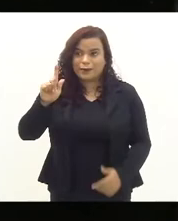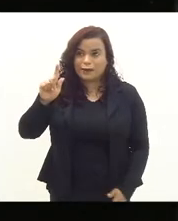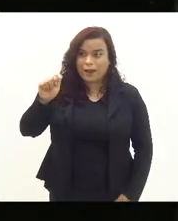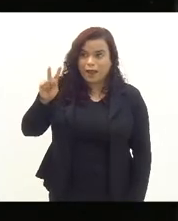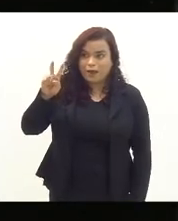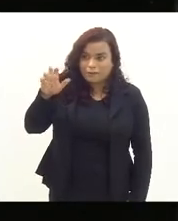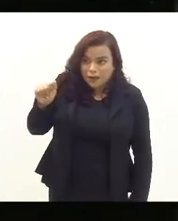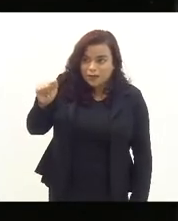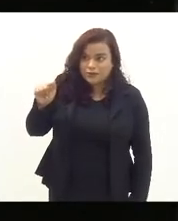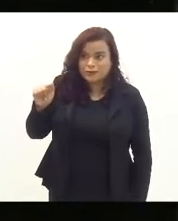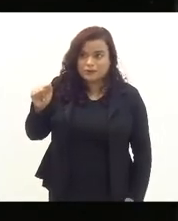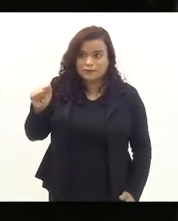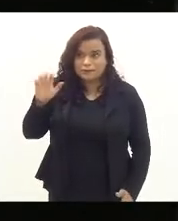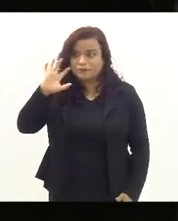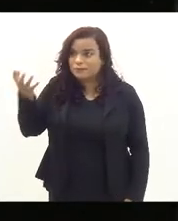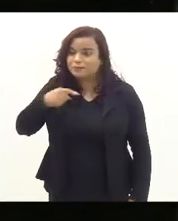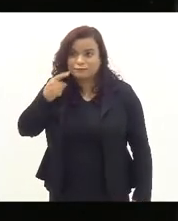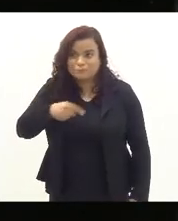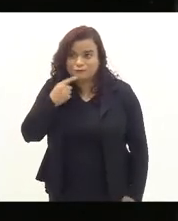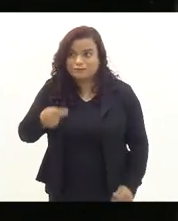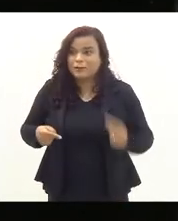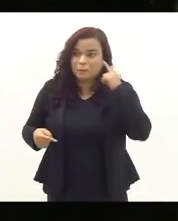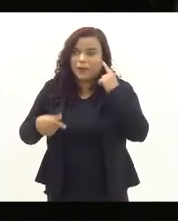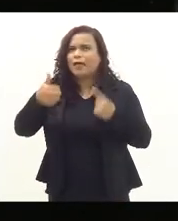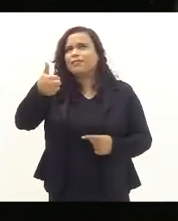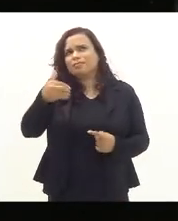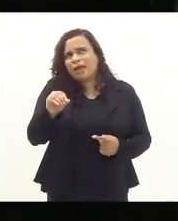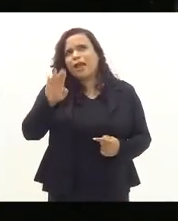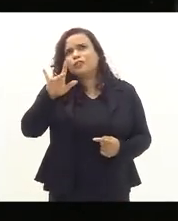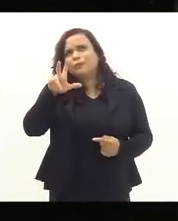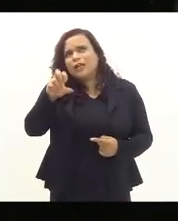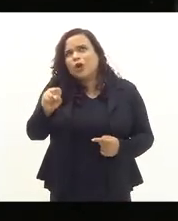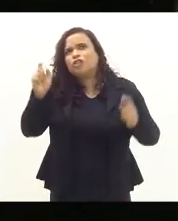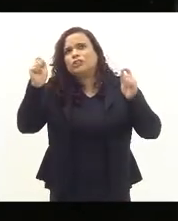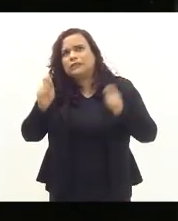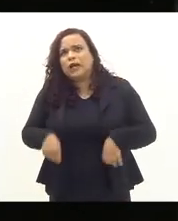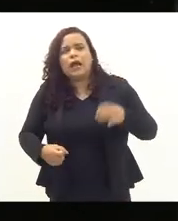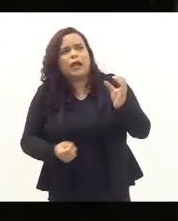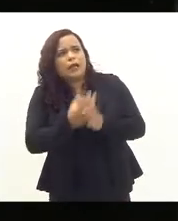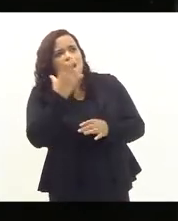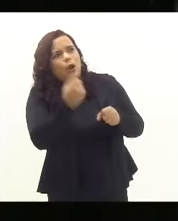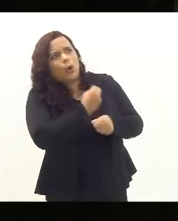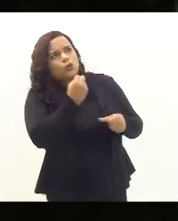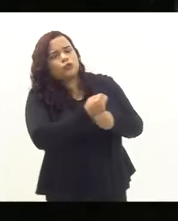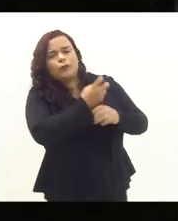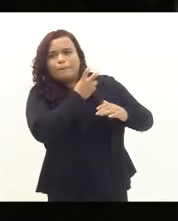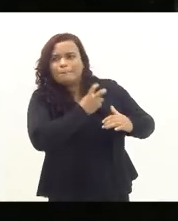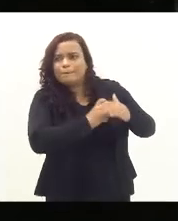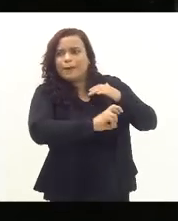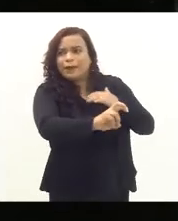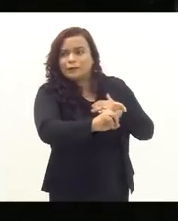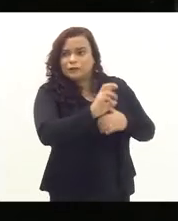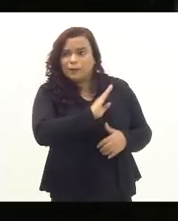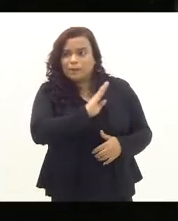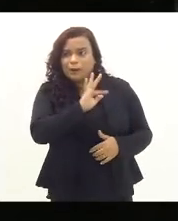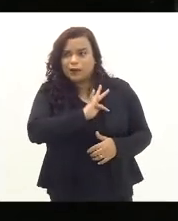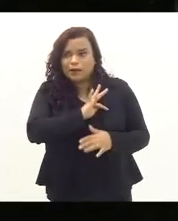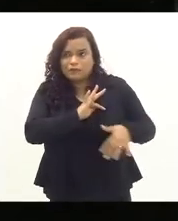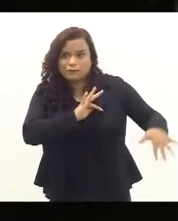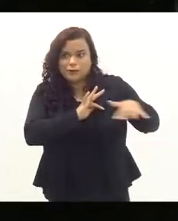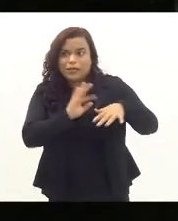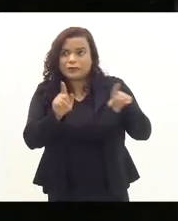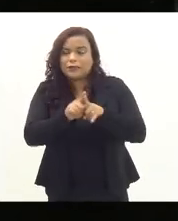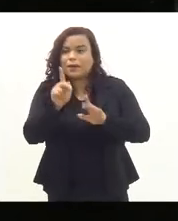dez bilhões de reais serão suficiente para construção de metrô e de outros 49